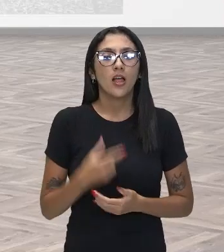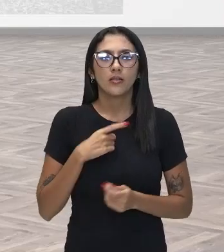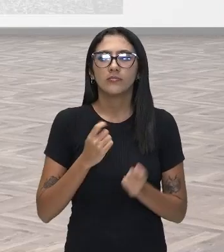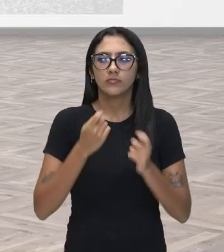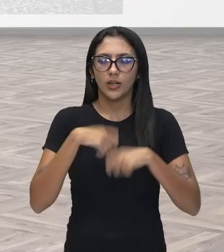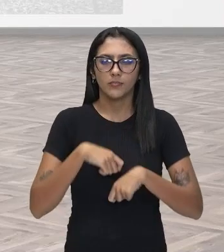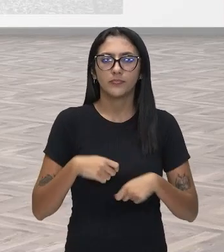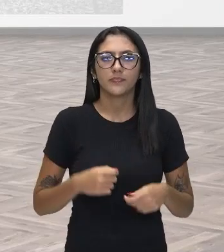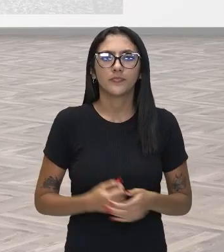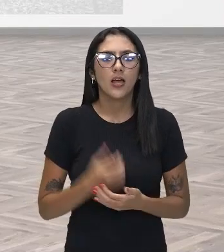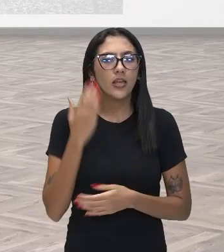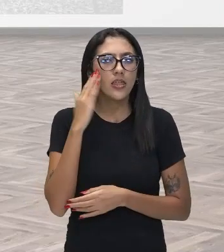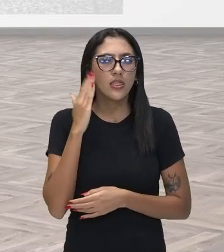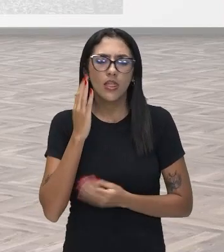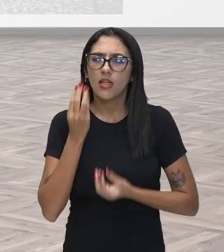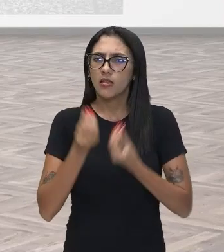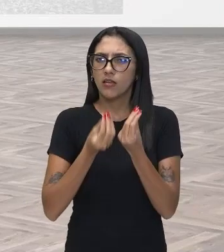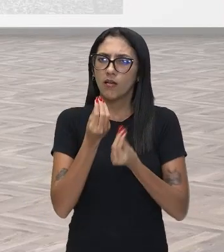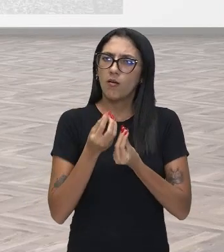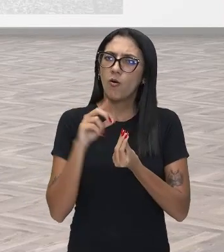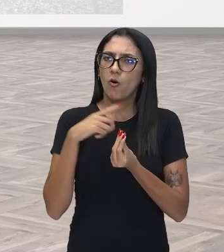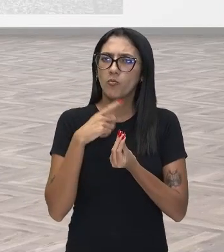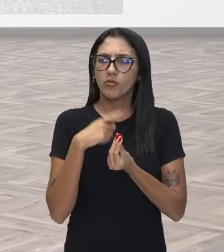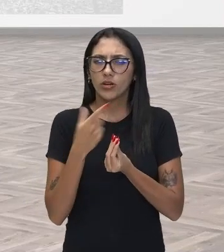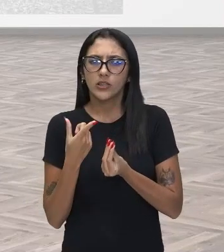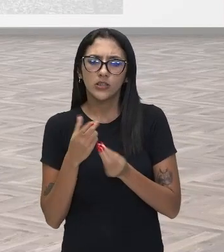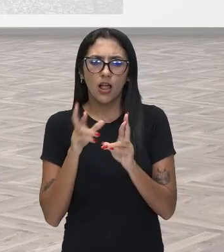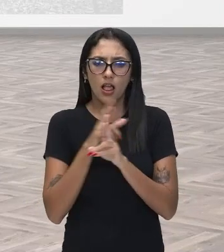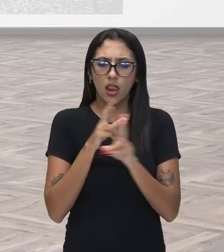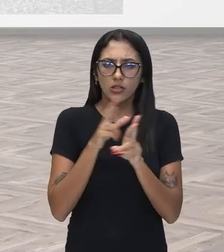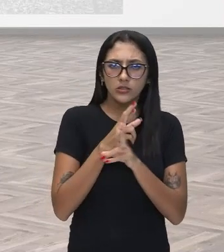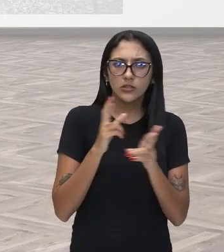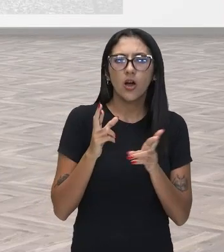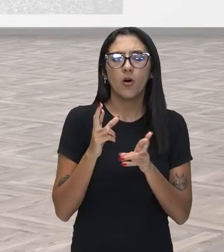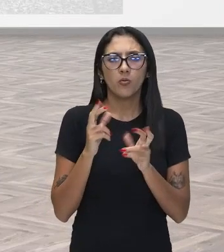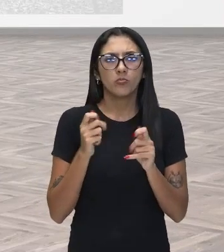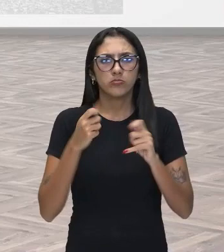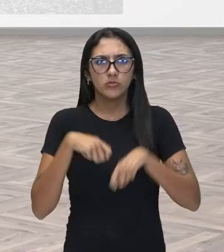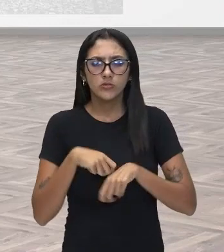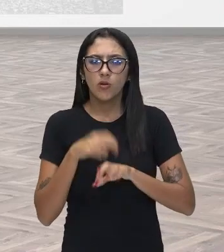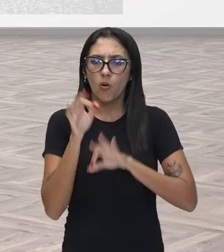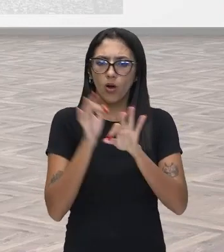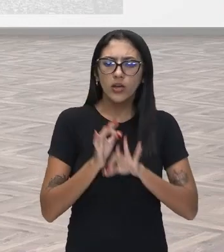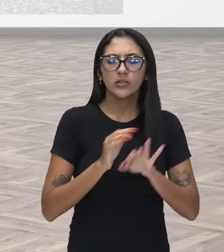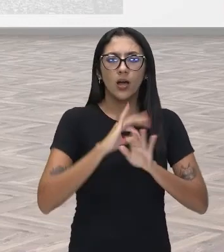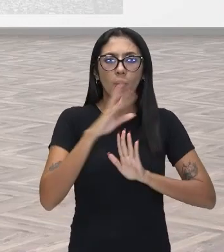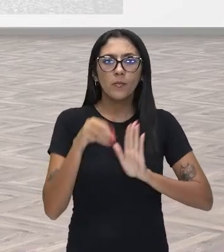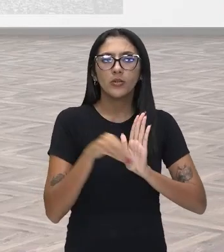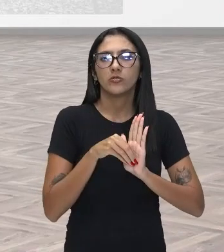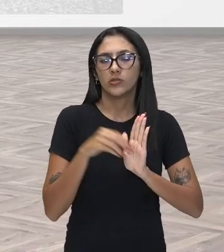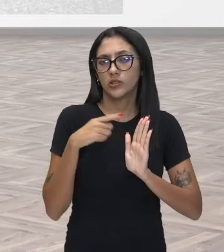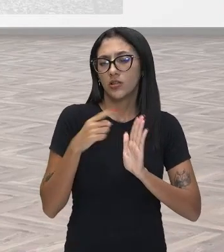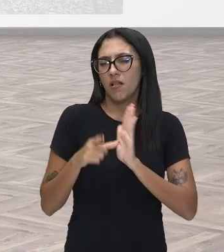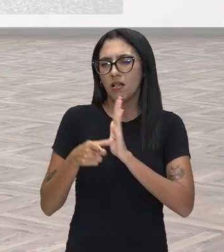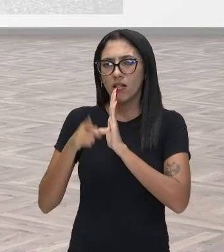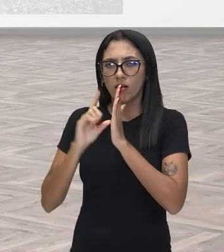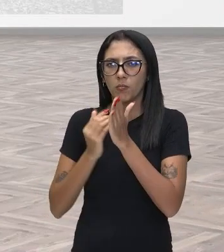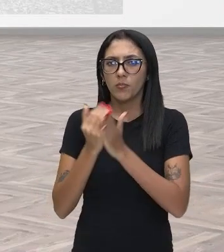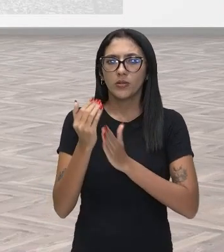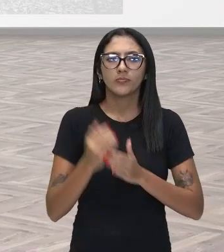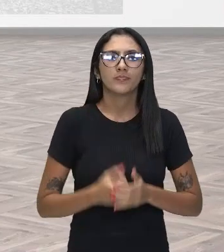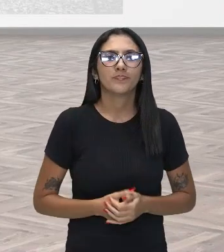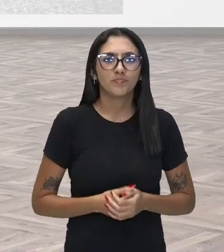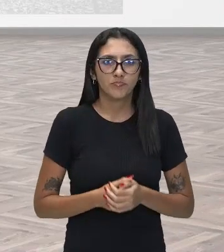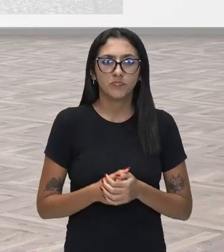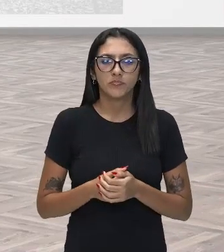primeiro momento como foi que essa regionalização, que essa forma de regionalizar a Amazônia, ela começou. Temos aqui algumas